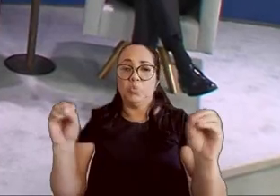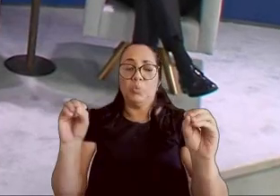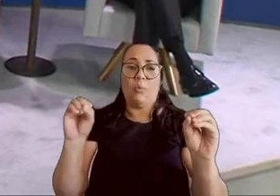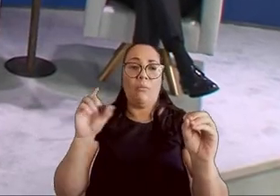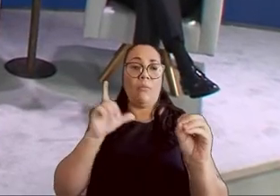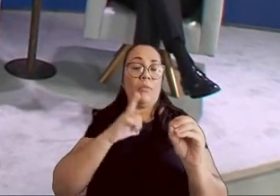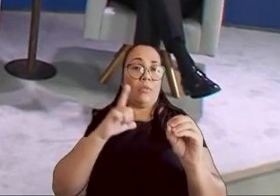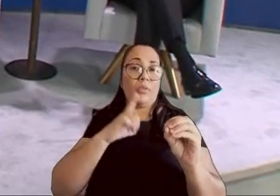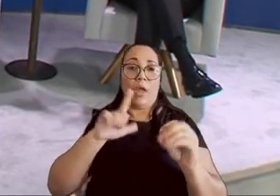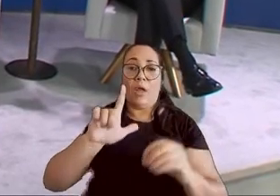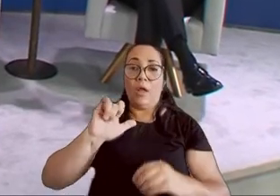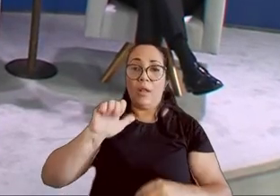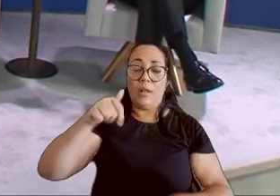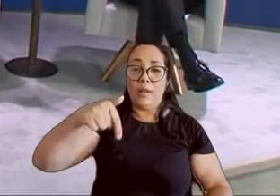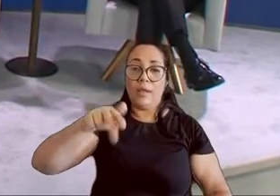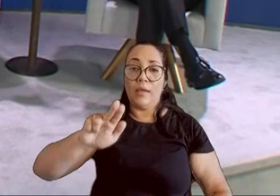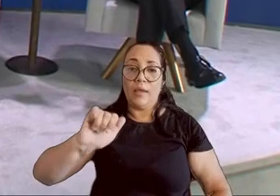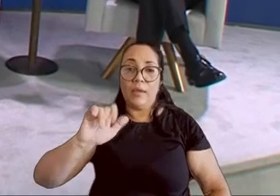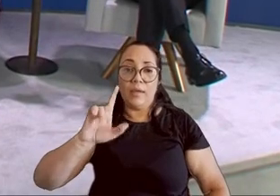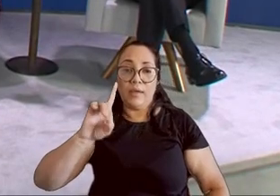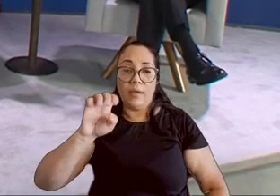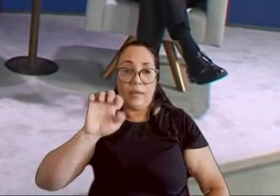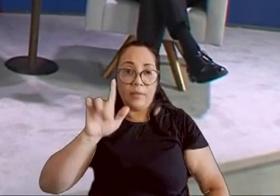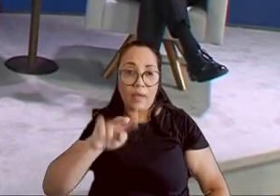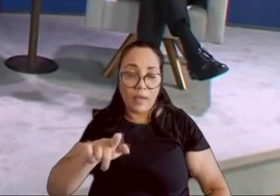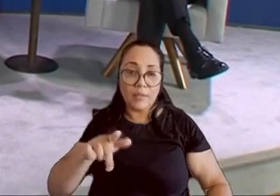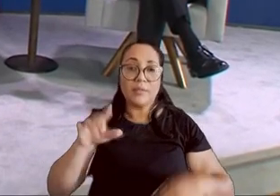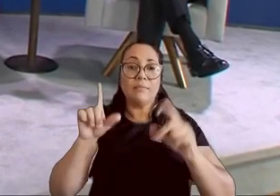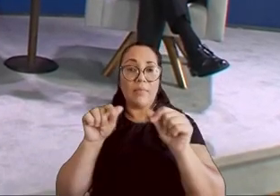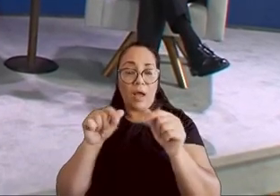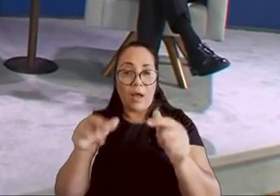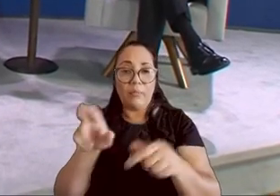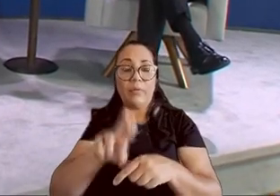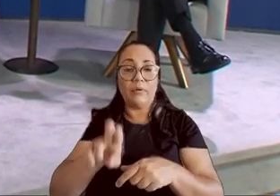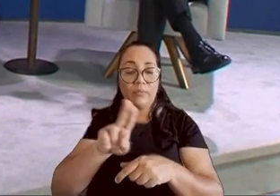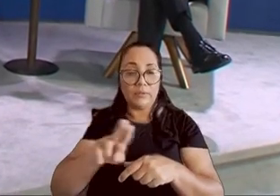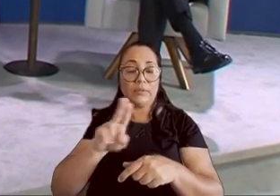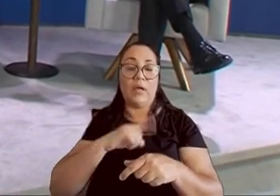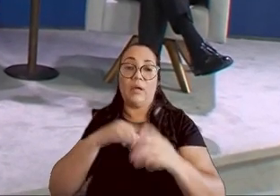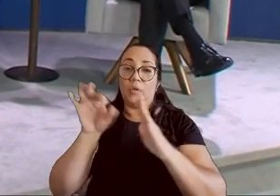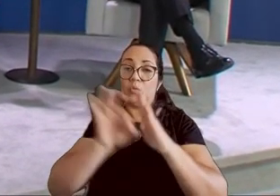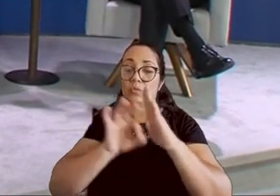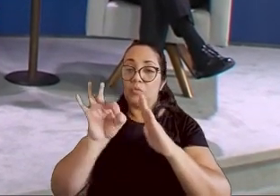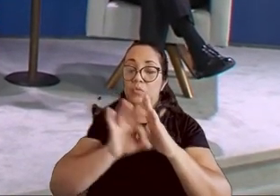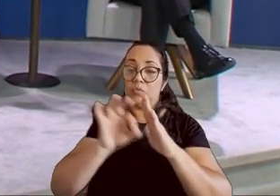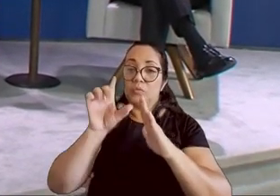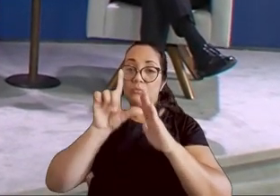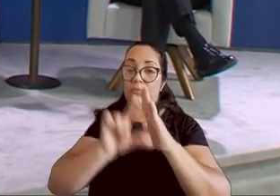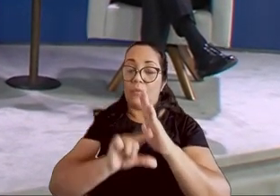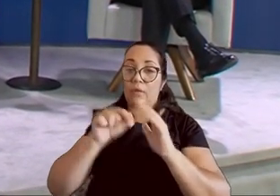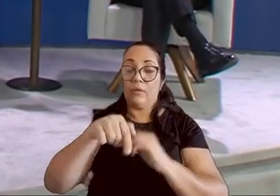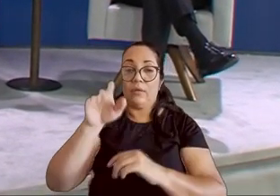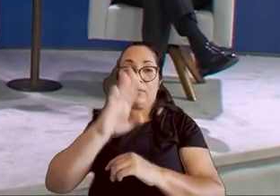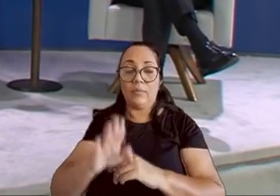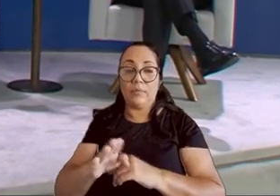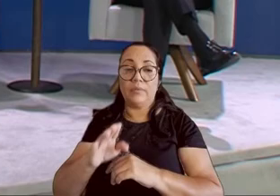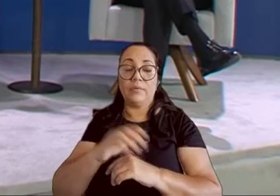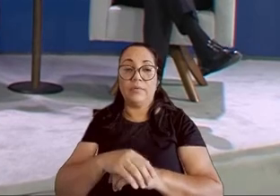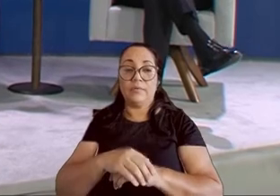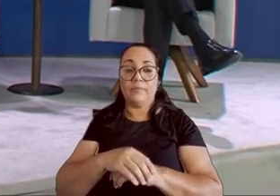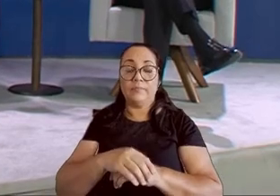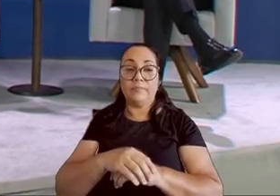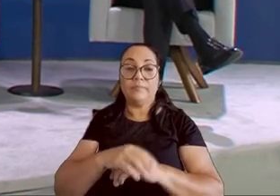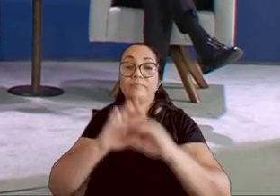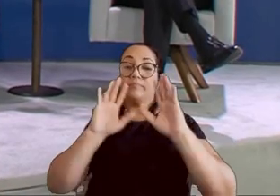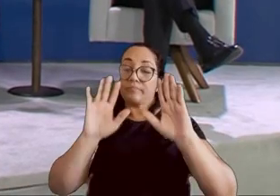tá confiante de que o Brasil tem um juros alto interessante ou entrada o nível do câmbio tá interessante enfim que nível disse para ele deveria exigir além do